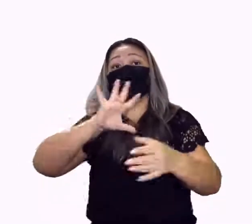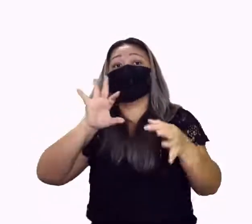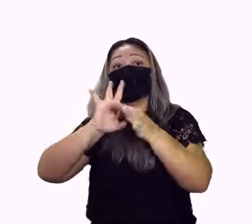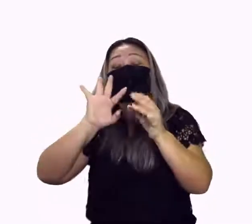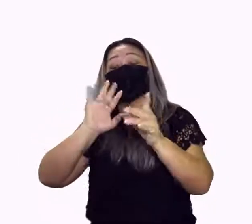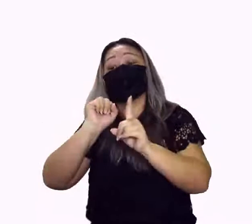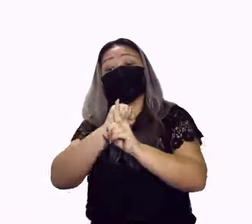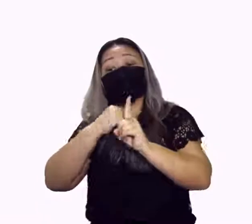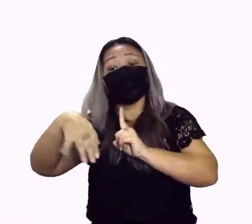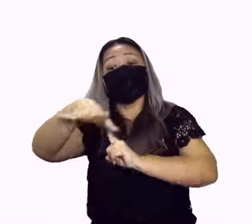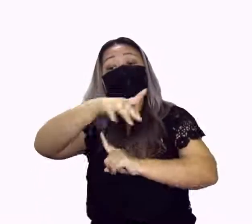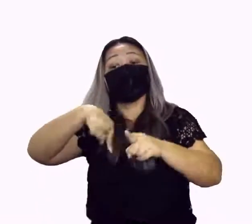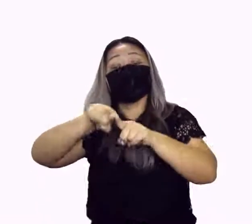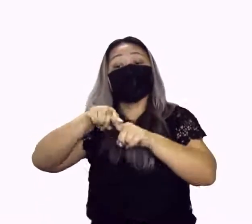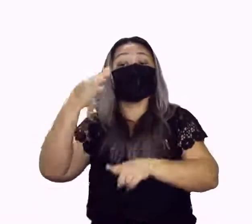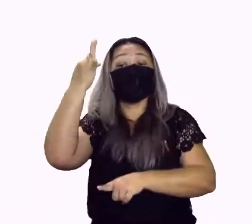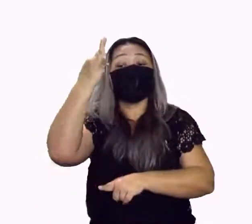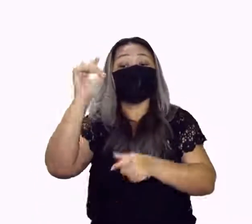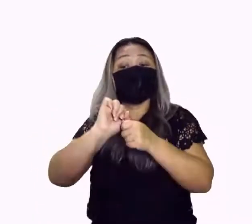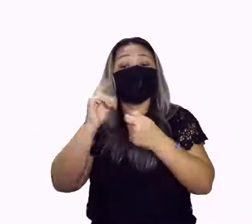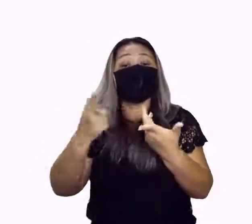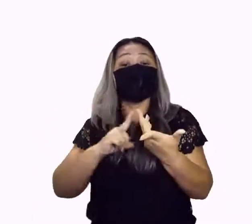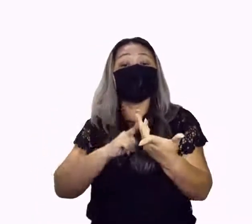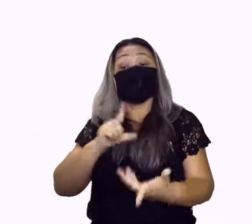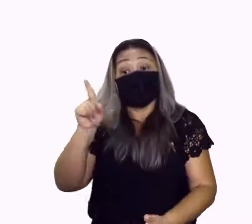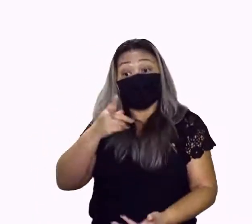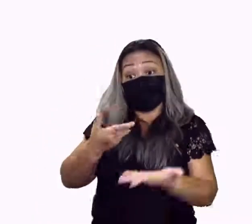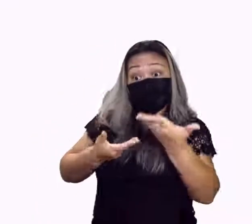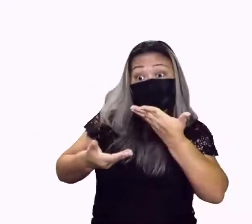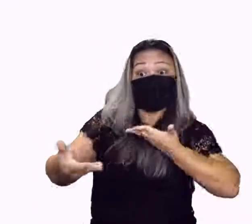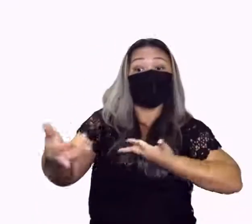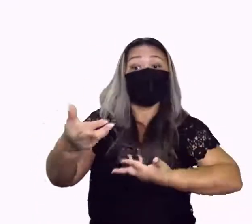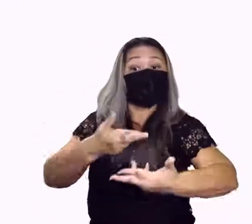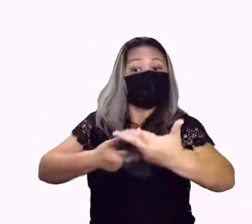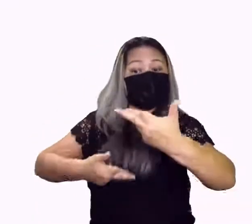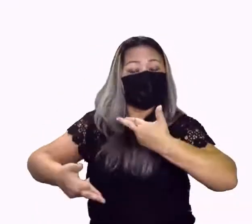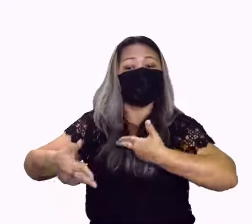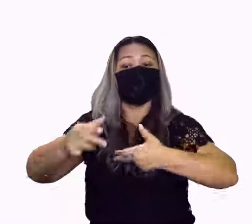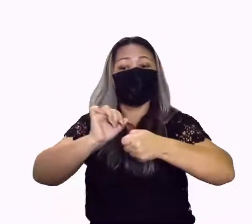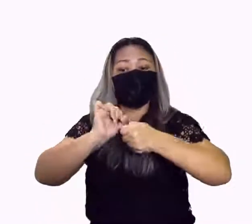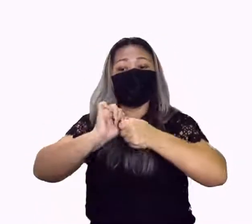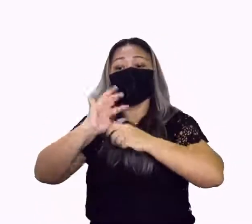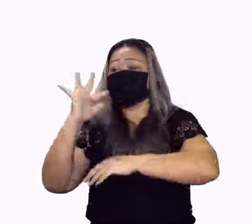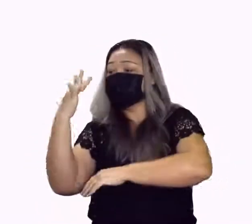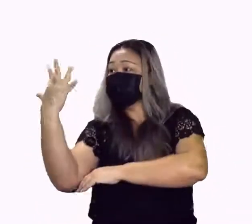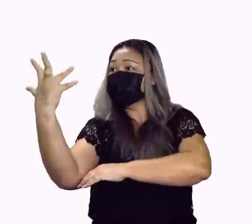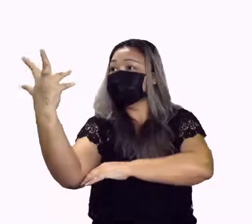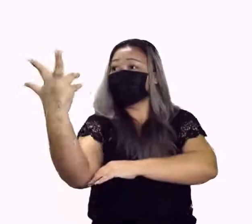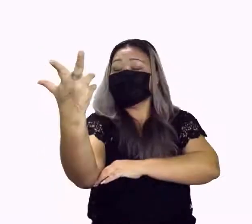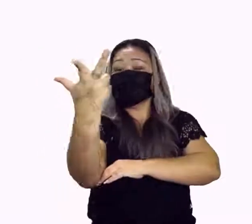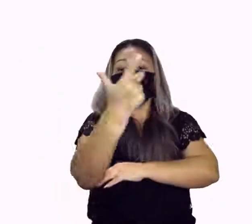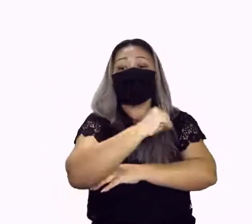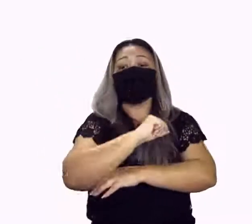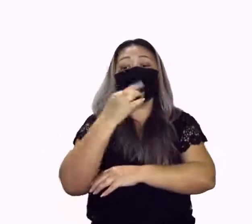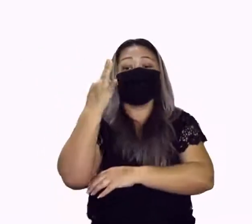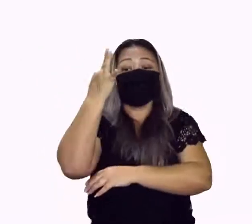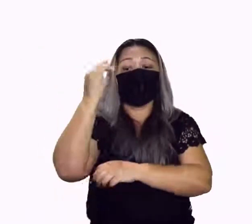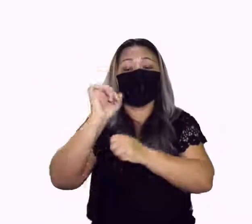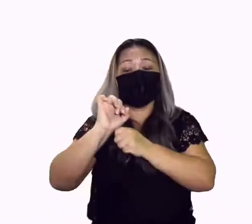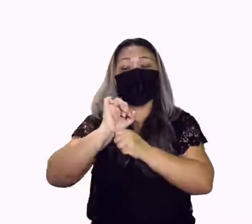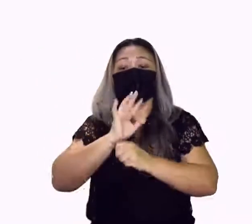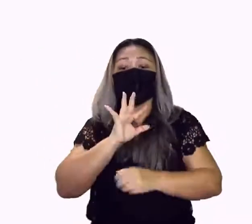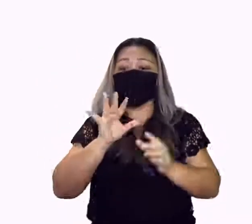quão importante. Ó, essa relação do bem viver lida também com a filosofia ambiental. Uma nova linha de